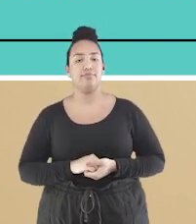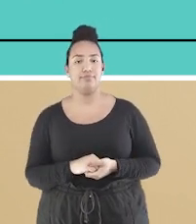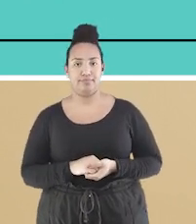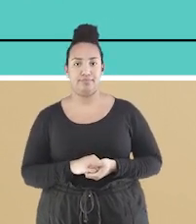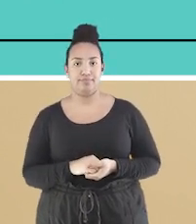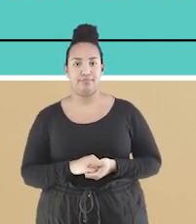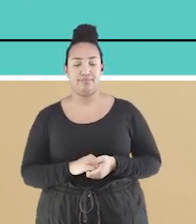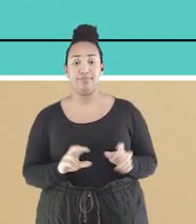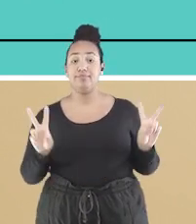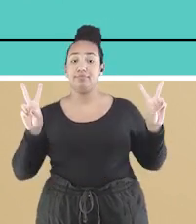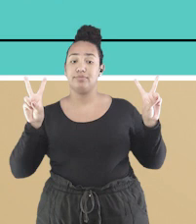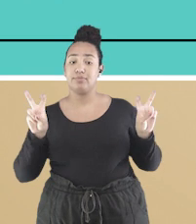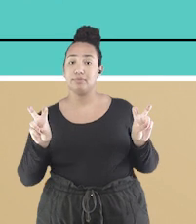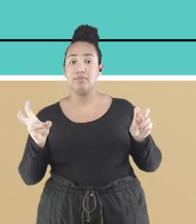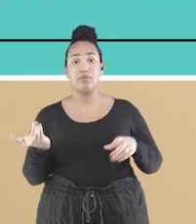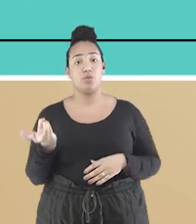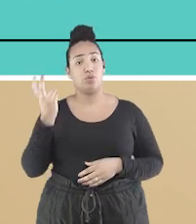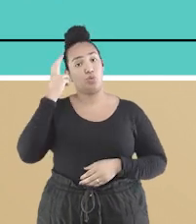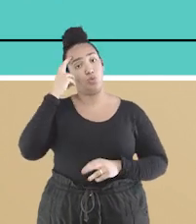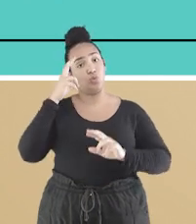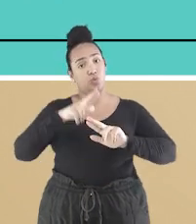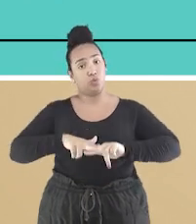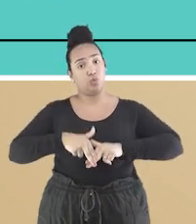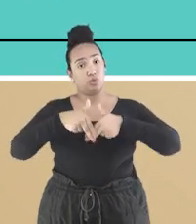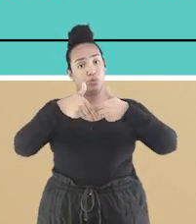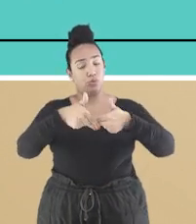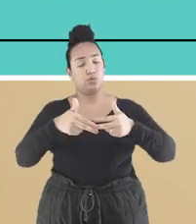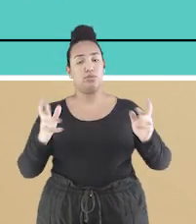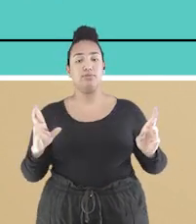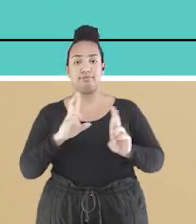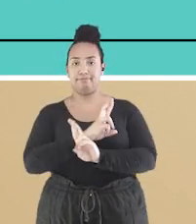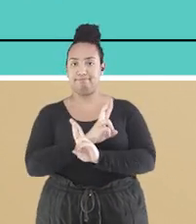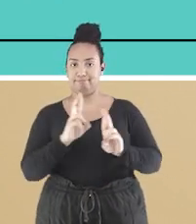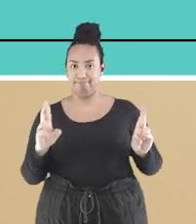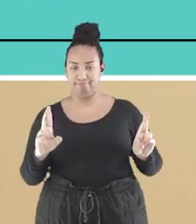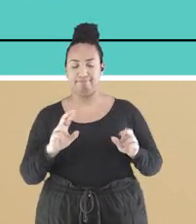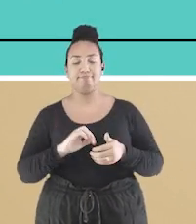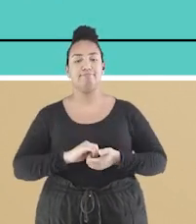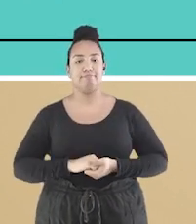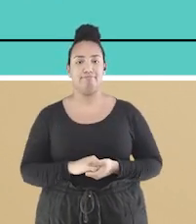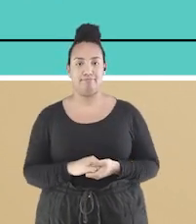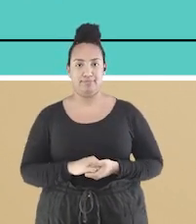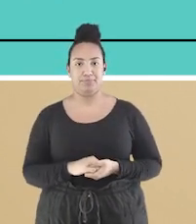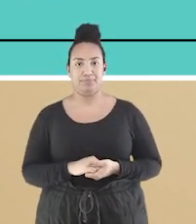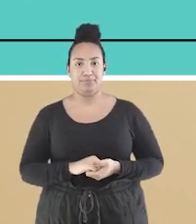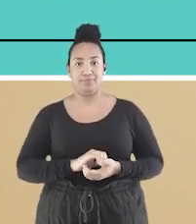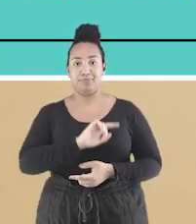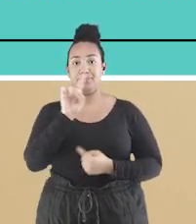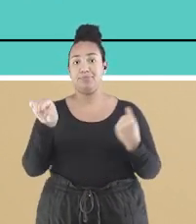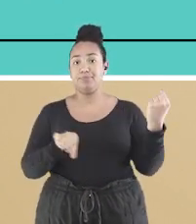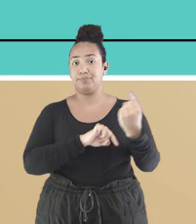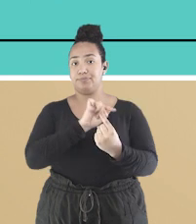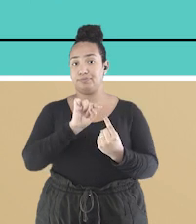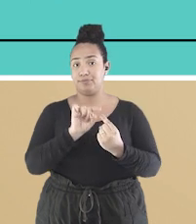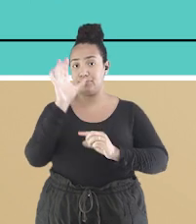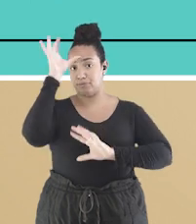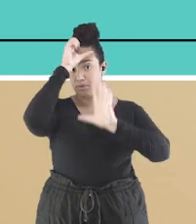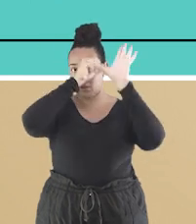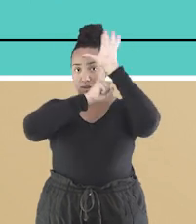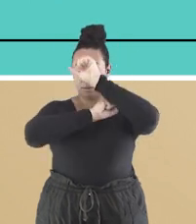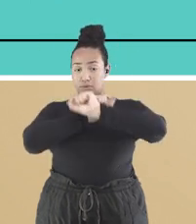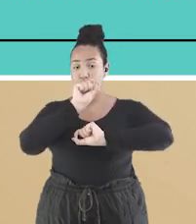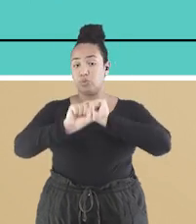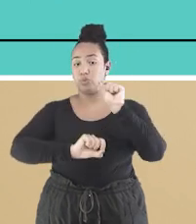a EJA, e o seu eixo temático é Cultura e Relações Étnico-Raciais. O objetivo de aprendizagem